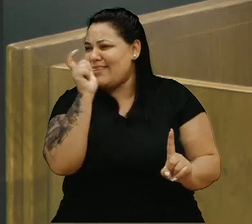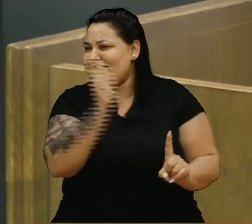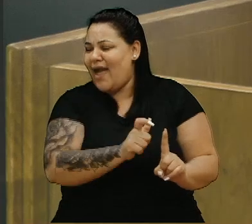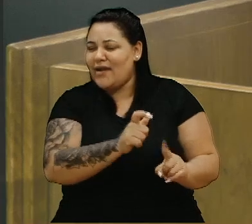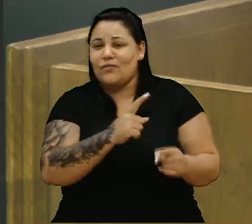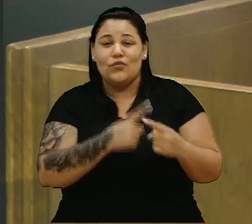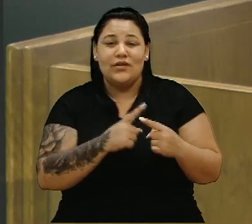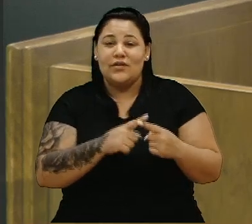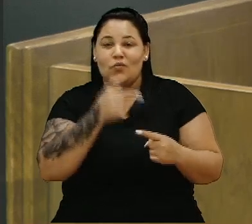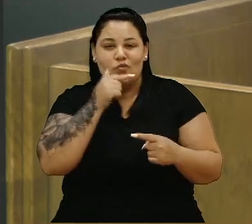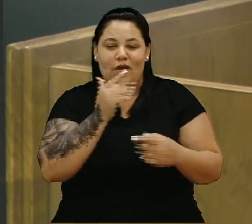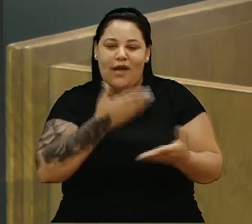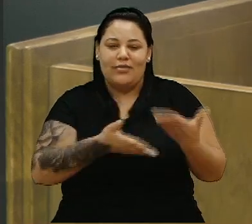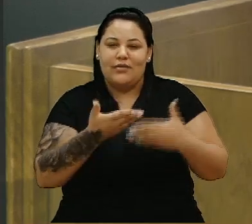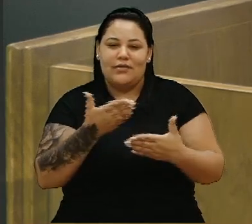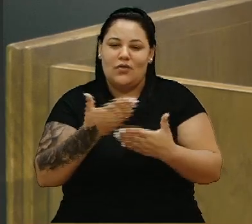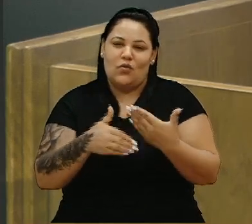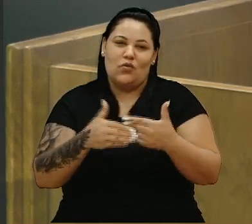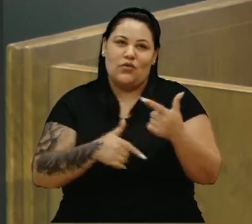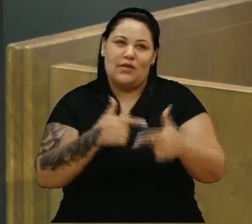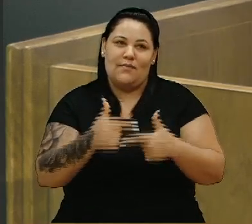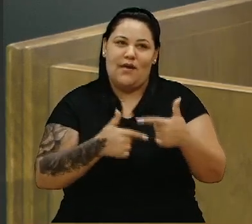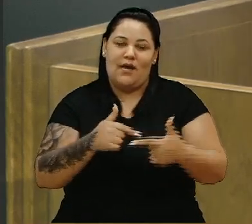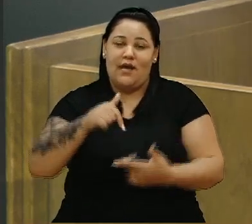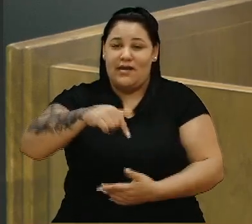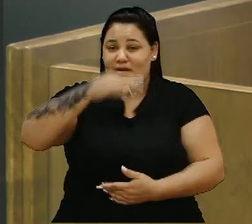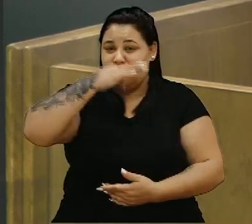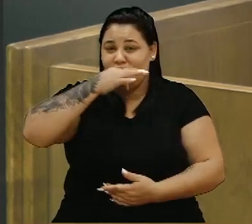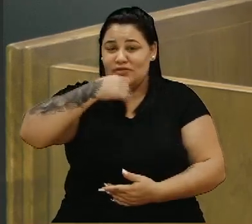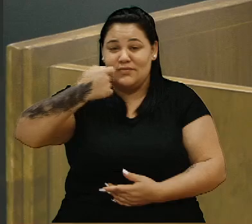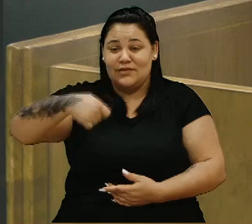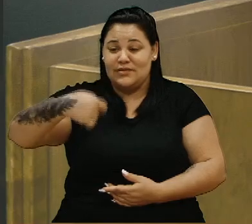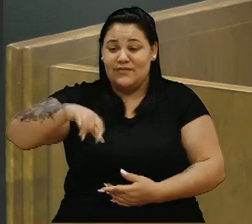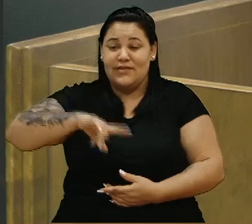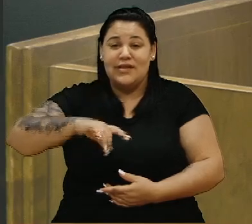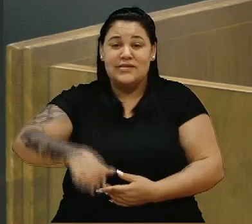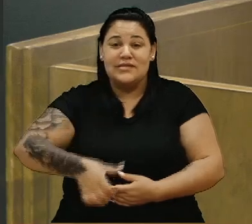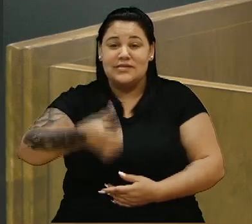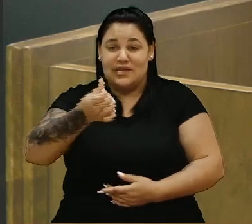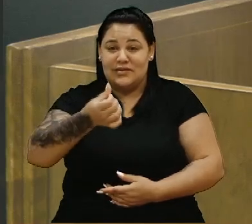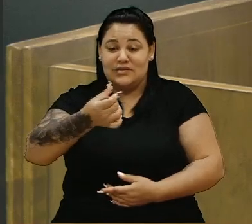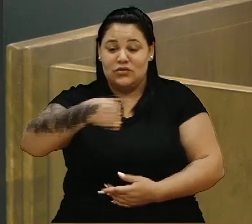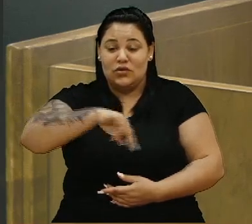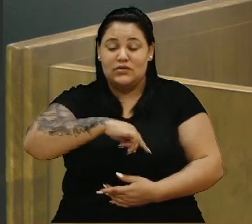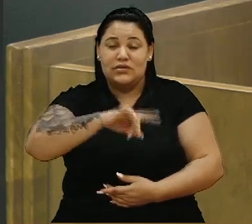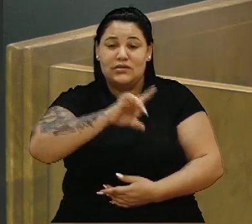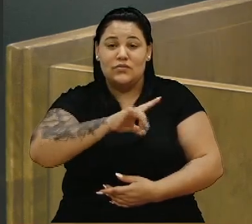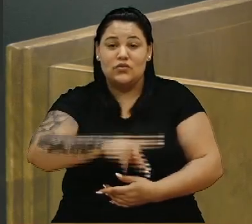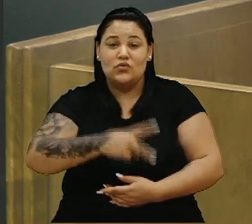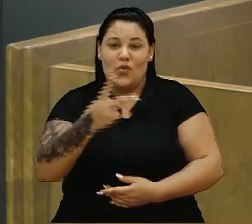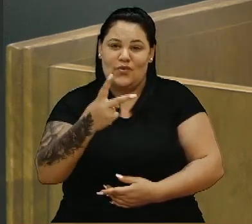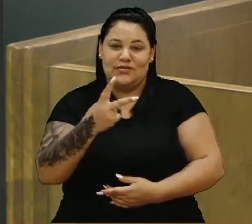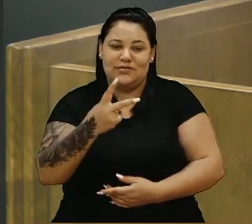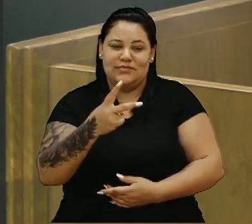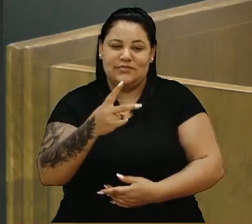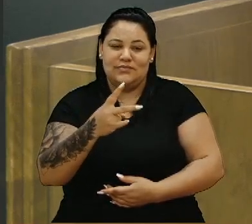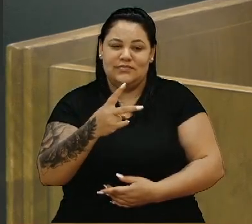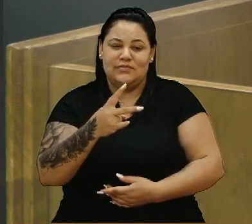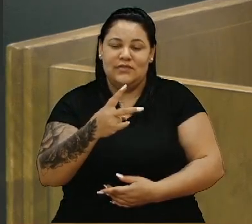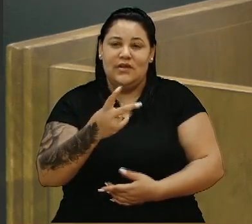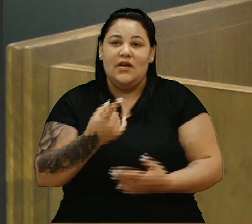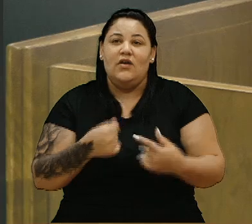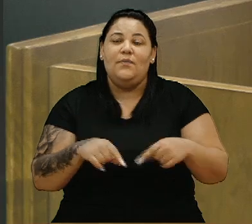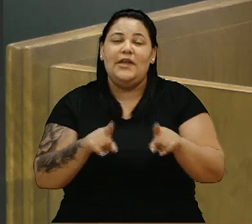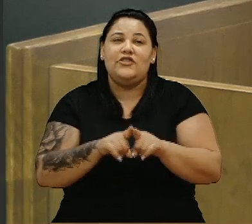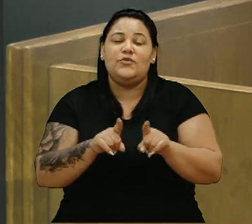cidade de Caxias poderia e deveria ter 6 conselhos tutelares. Nós temos 2, então pelo menos mais um conselho